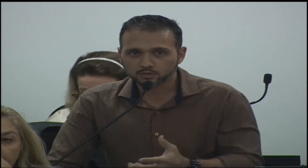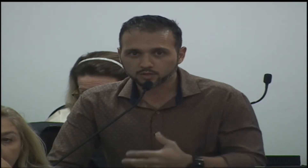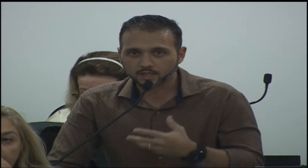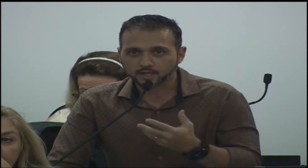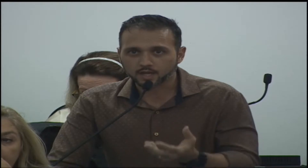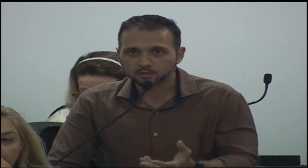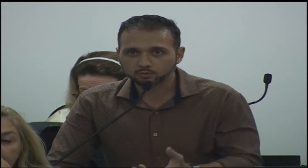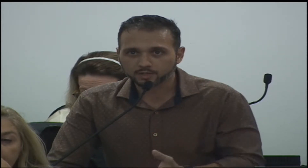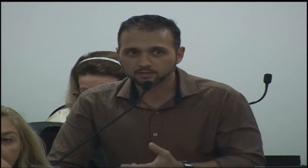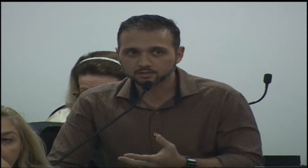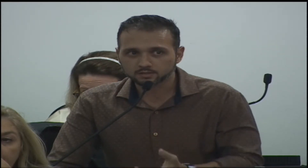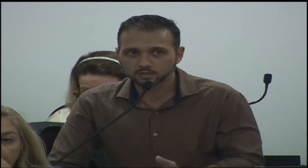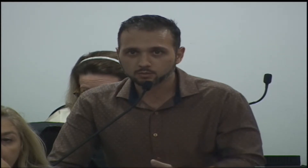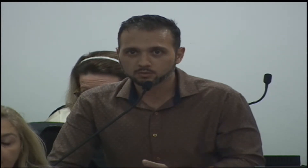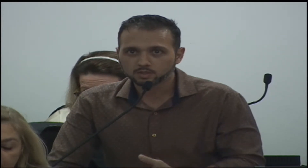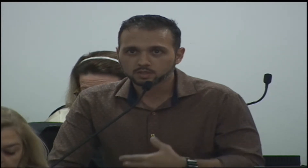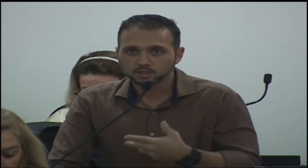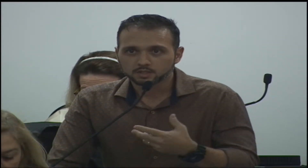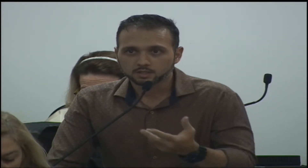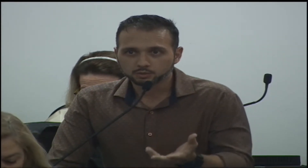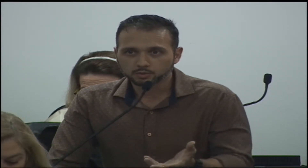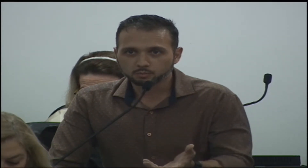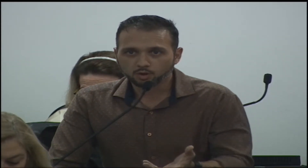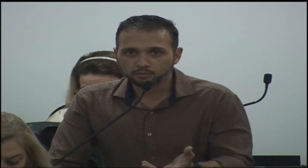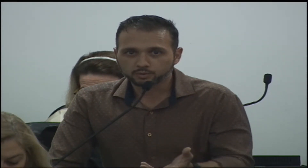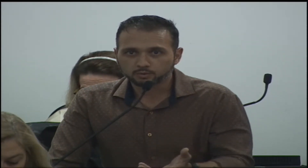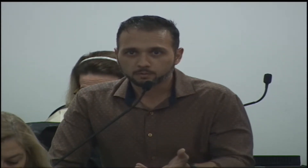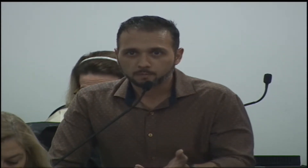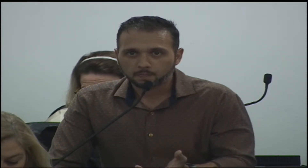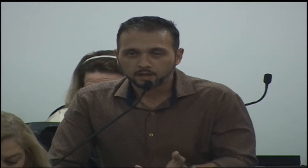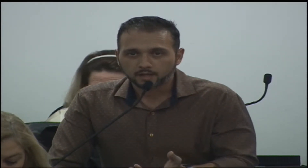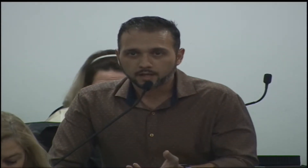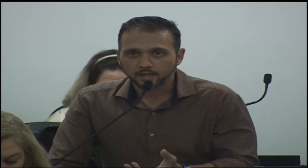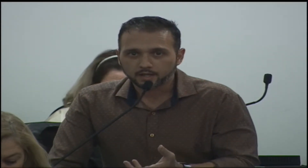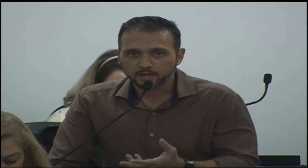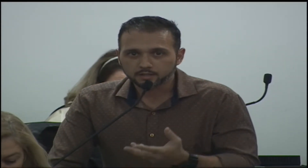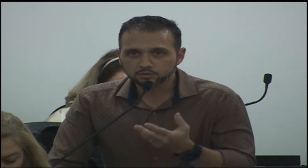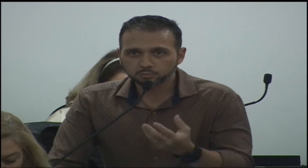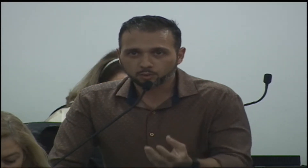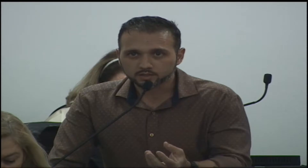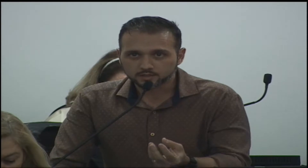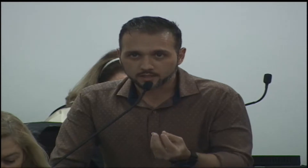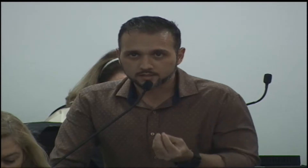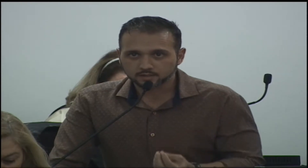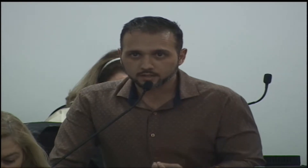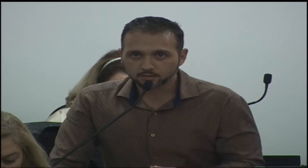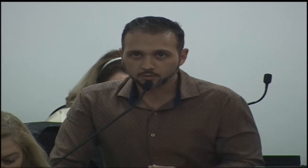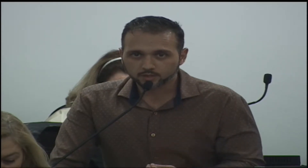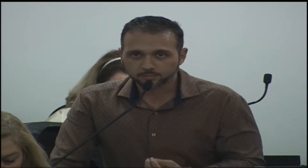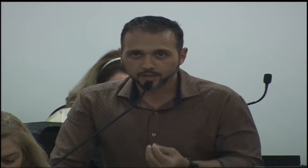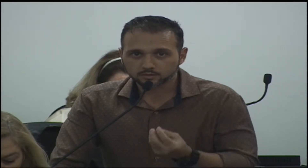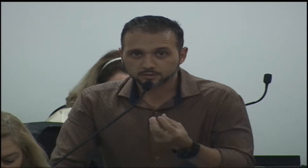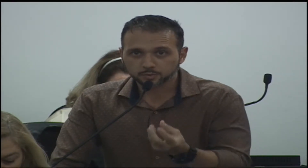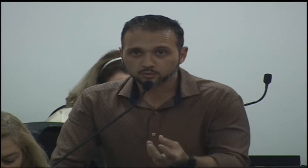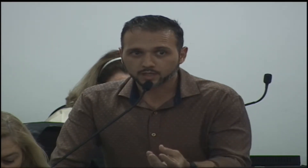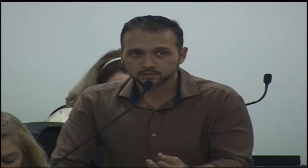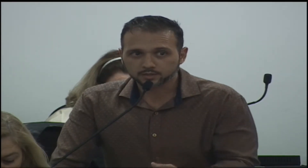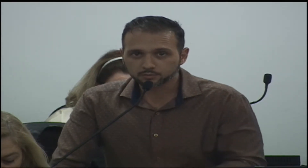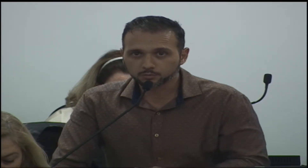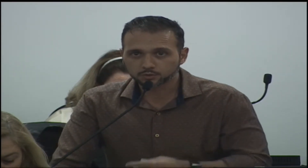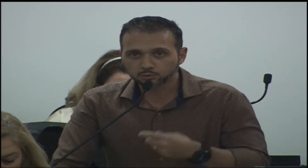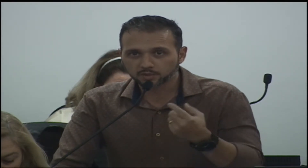Estevão. Sim, vereador, até para contribuir com relação à sua fala, existe também a questão especulativa